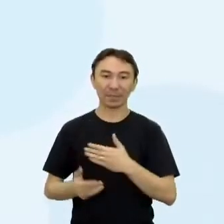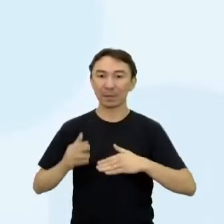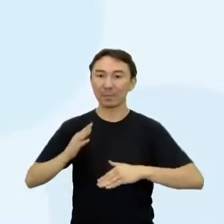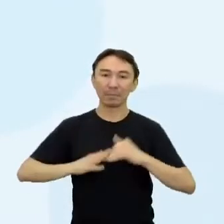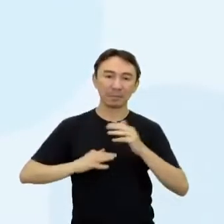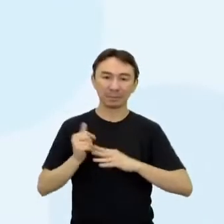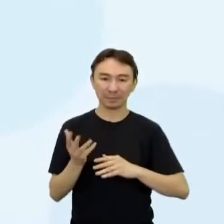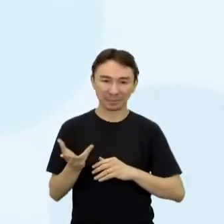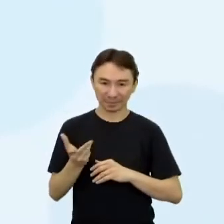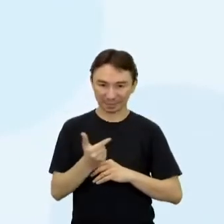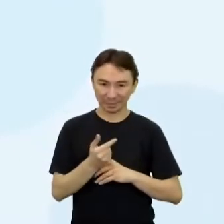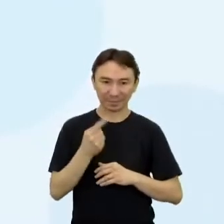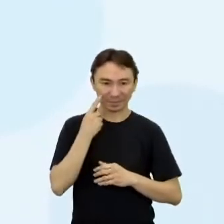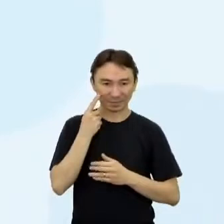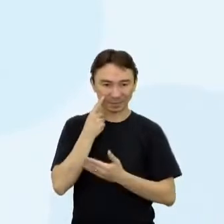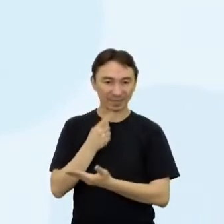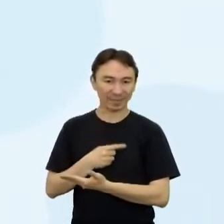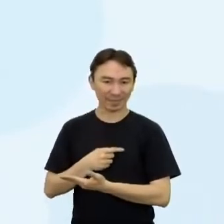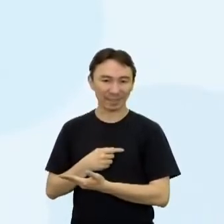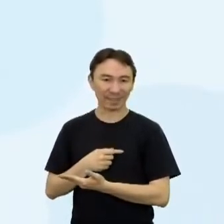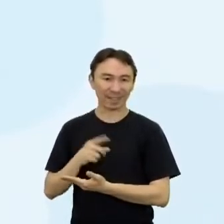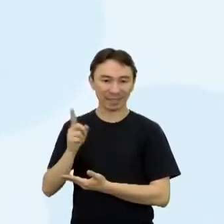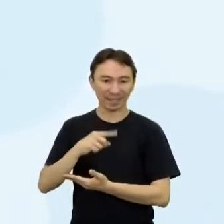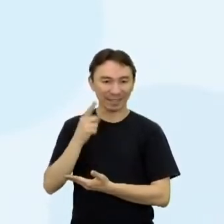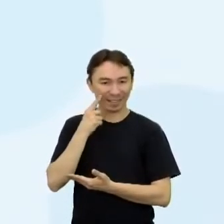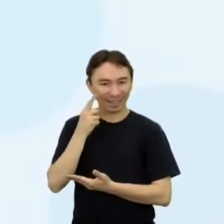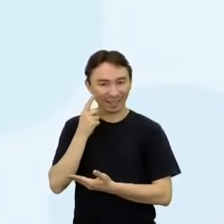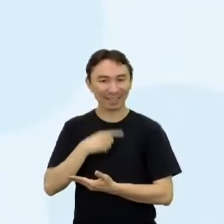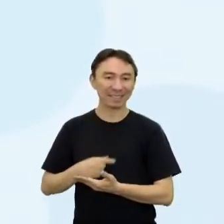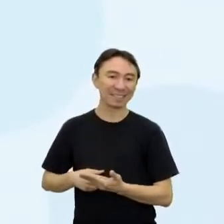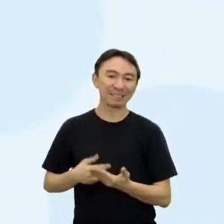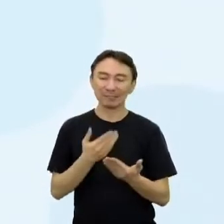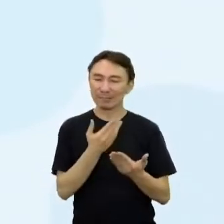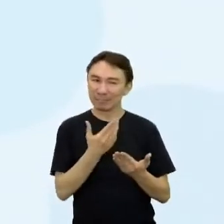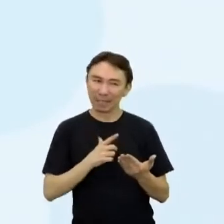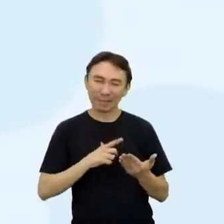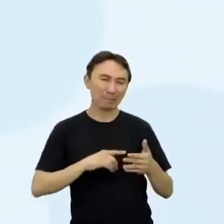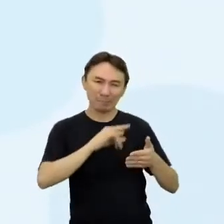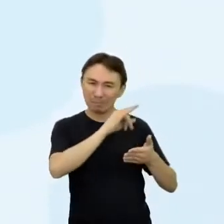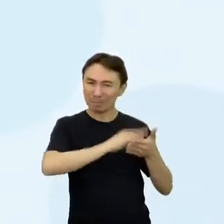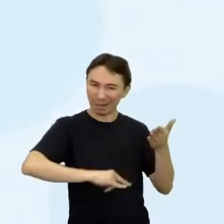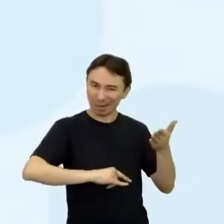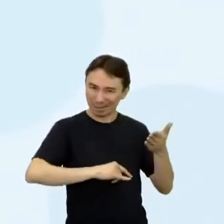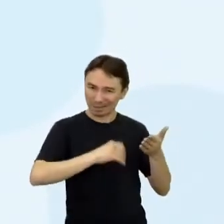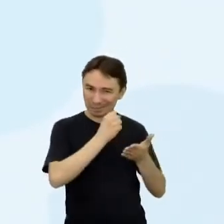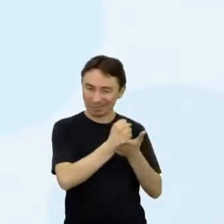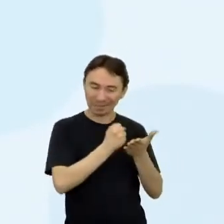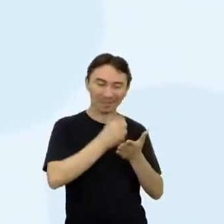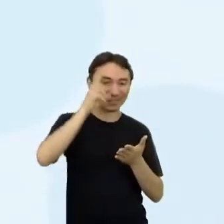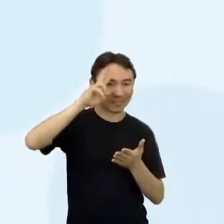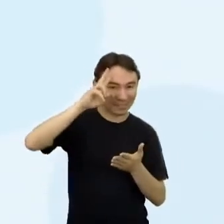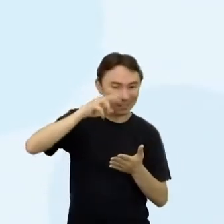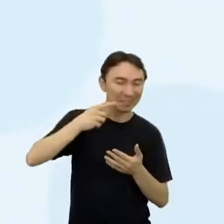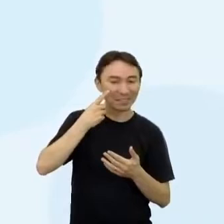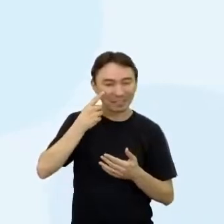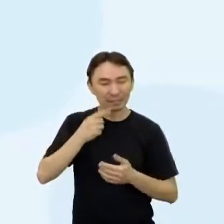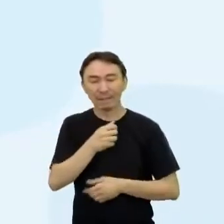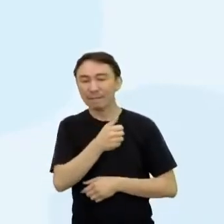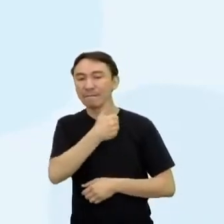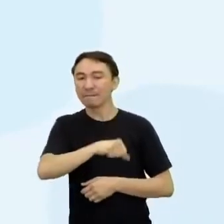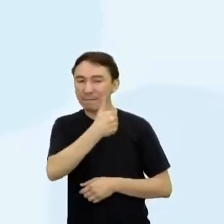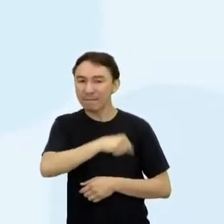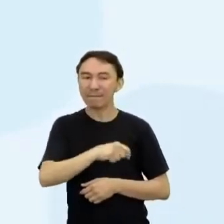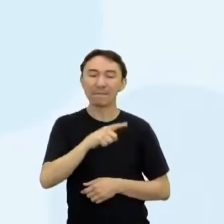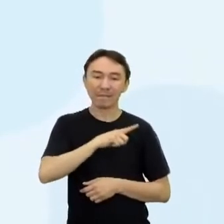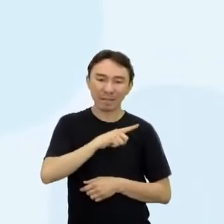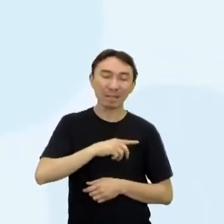essencial, analisar com base em documentos históricos diferentes interpretações sobre as dinâmicas das